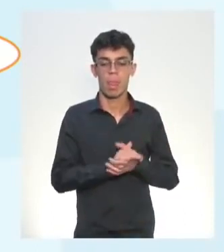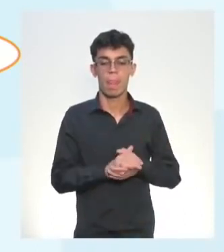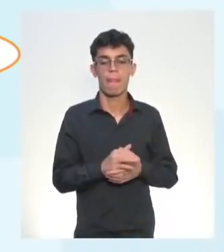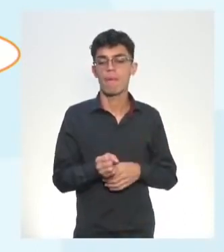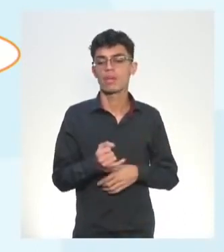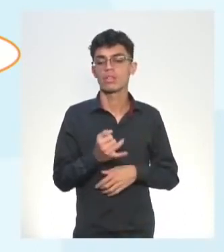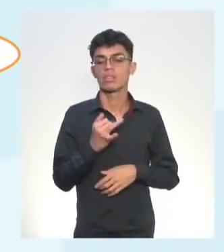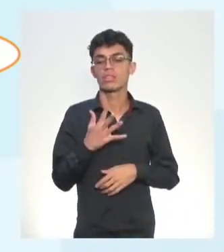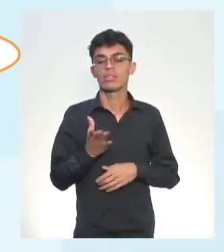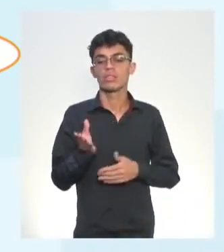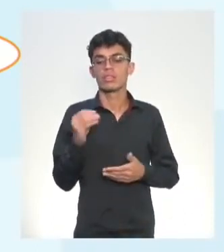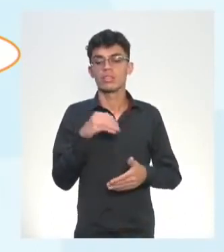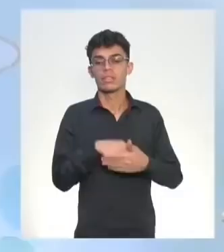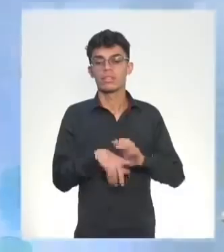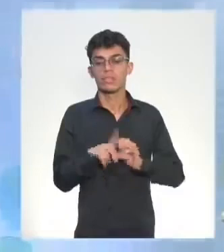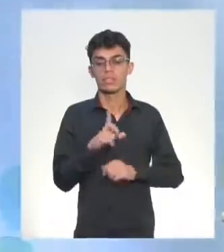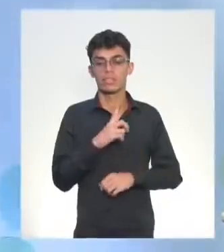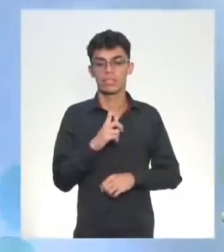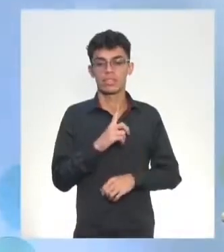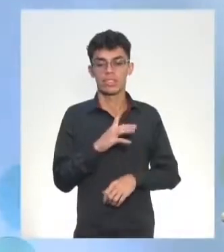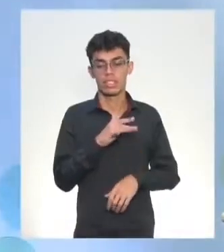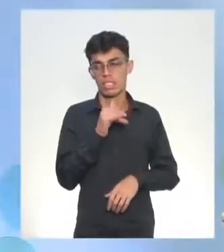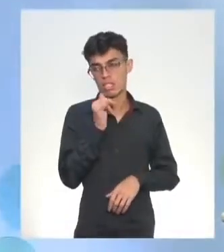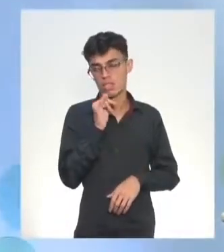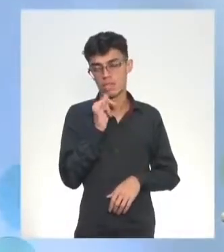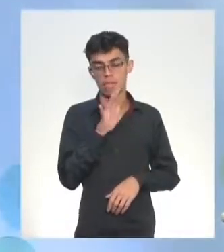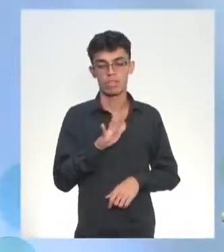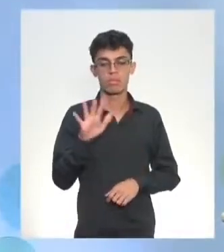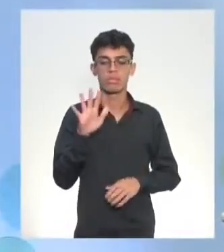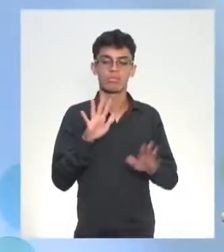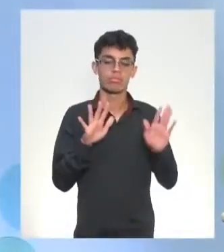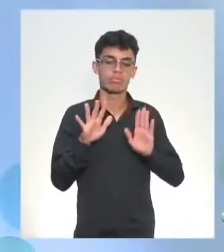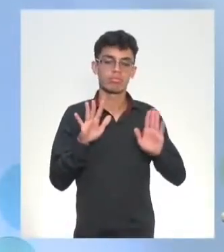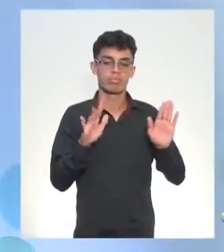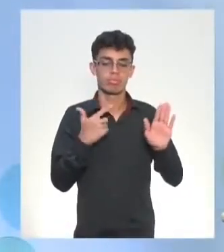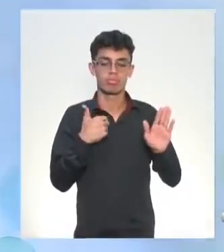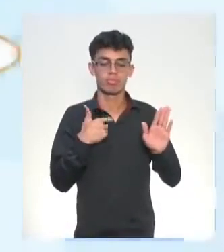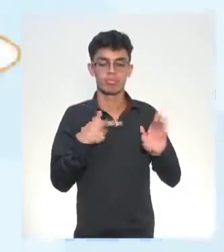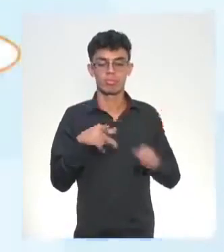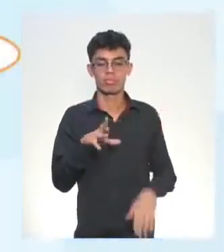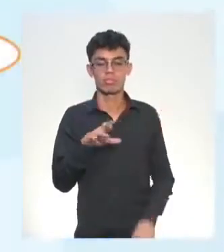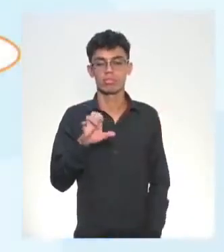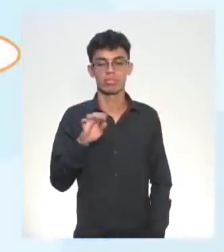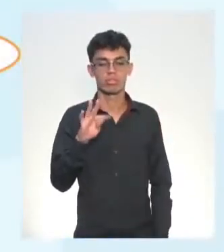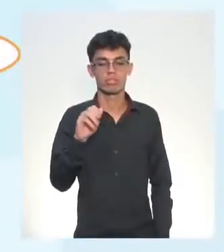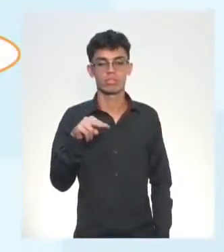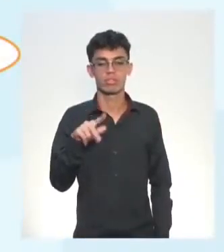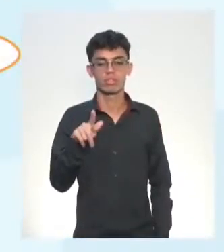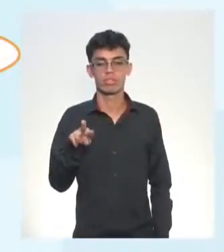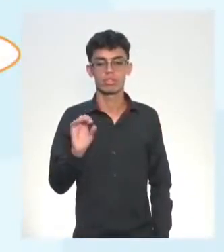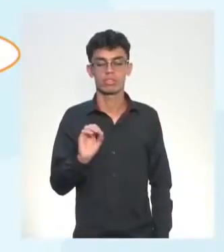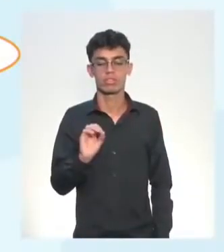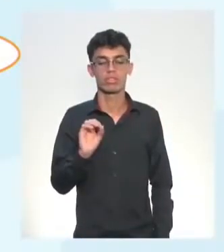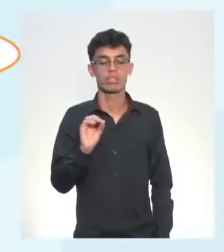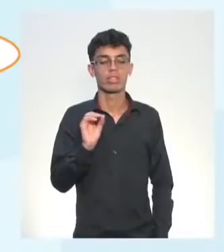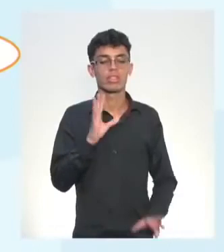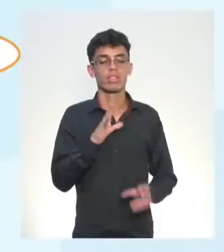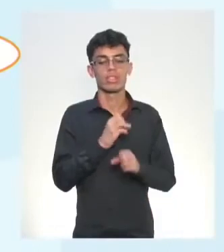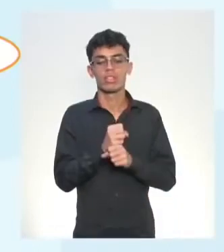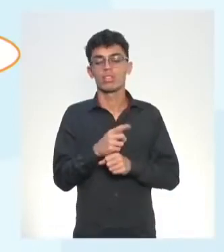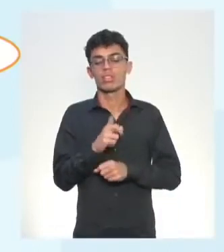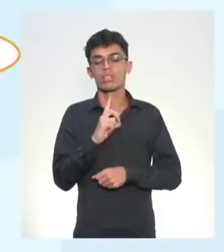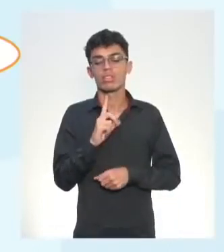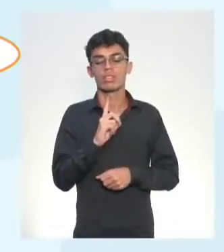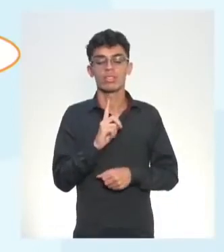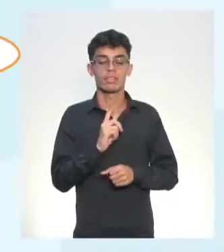quantos quadradinhos tem dentro, né? Quadradinhos assim, quantas figuras, né? Nesse caso, retângulo. Então, seria 1, 2, 3, 4, 5,